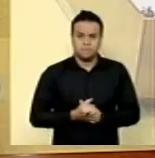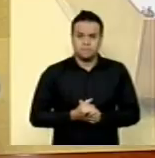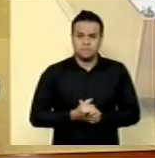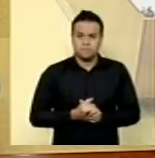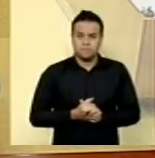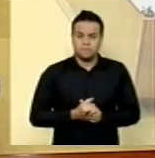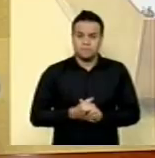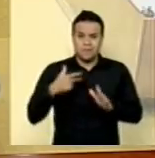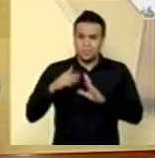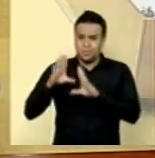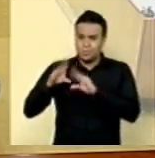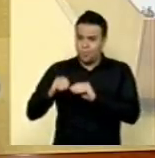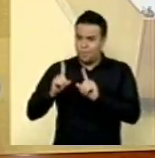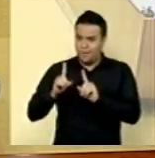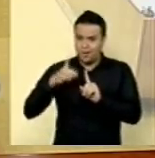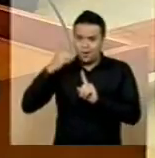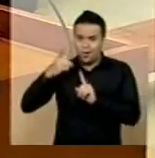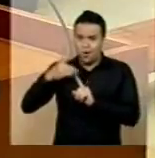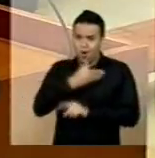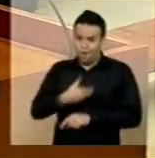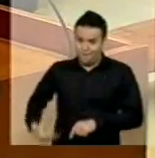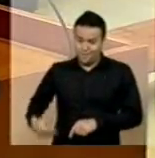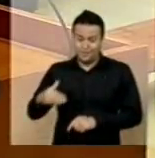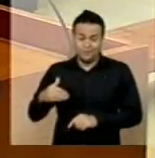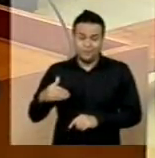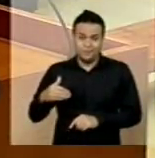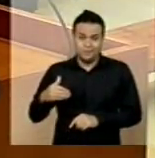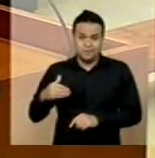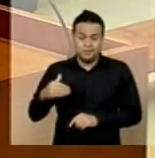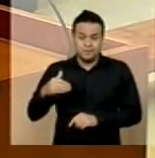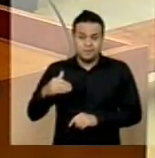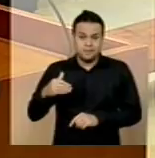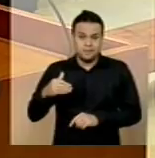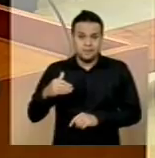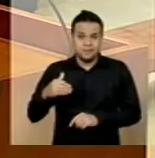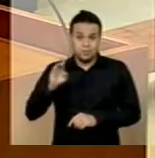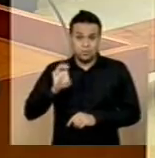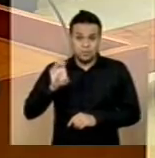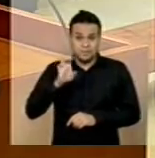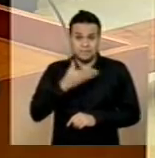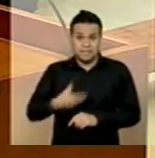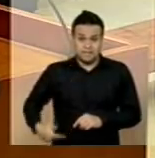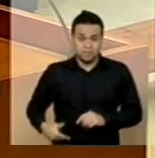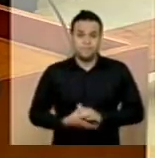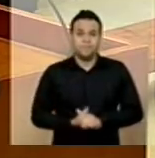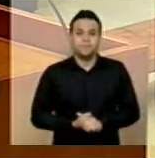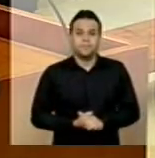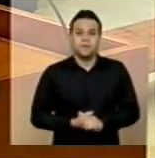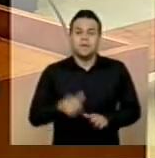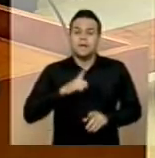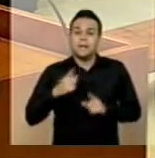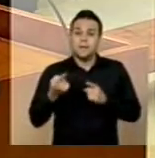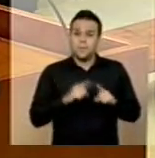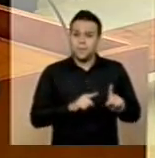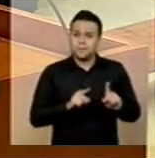estado. Decidiu-se, no caso dos governadores, que o entendimento pretérito desse Supremo Tribunal Federal violaria o